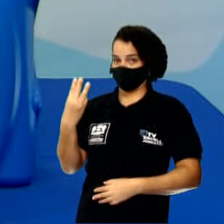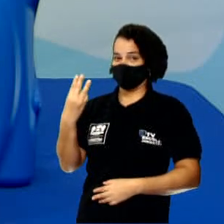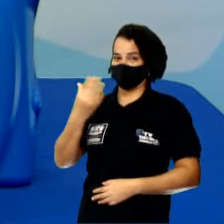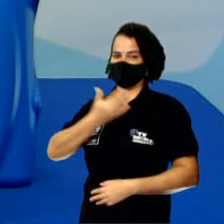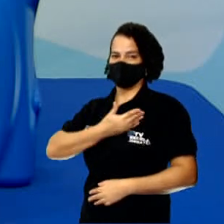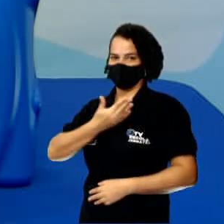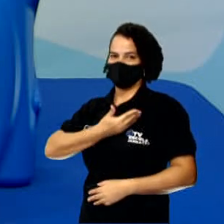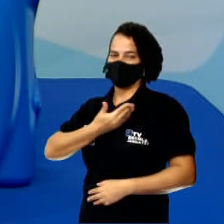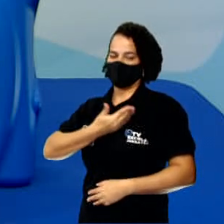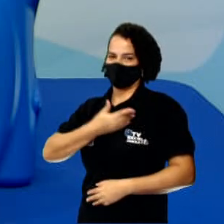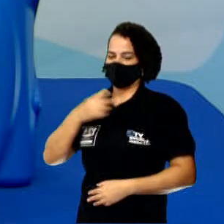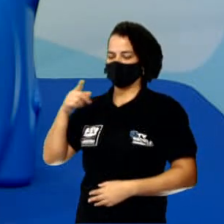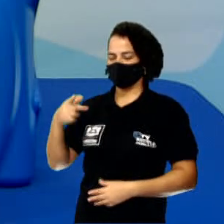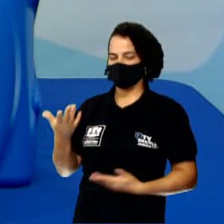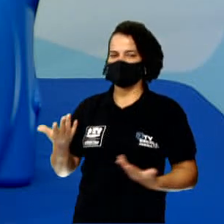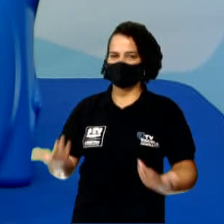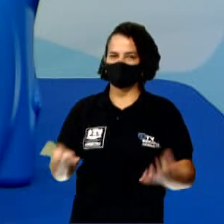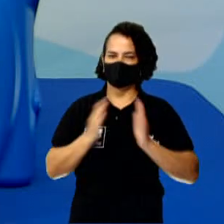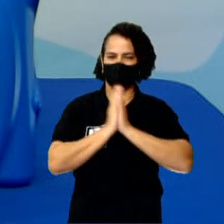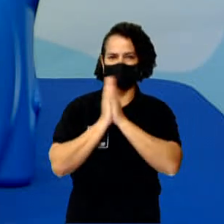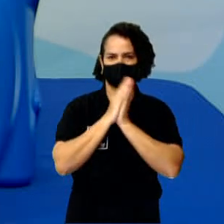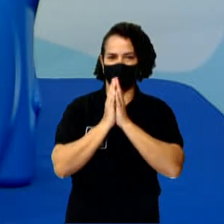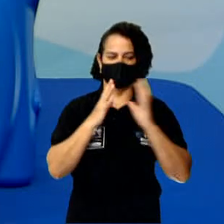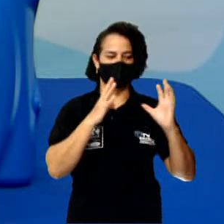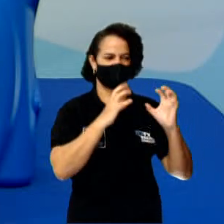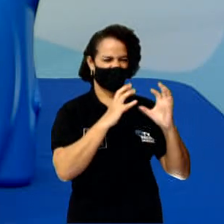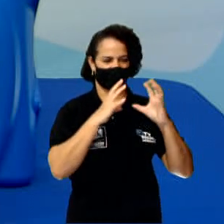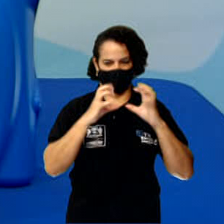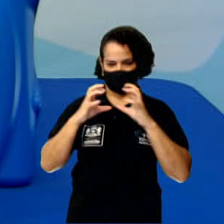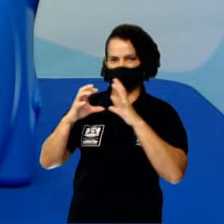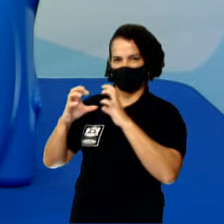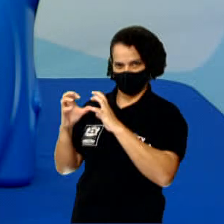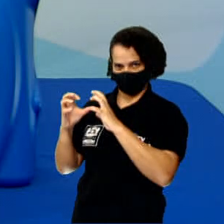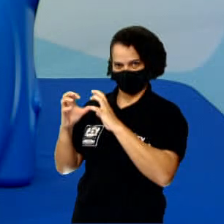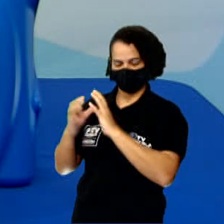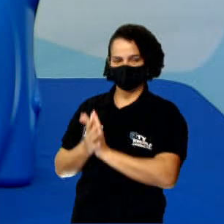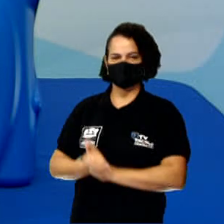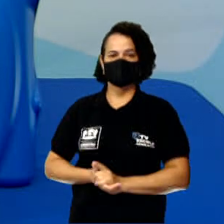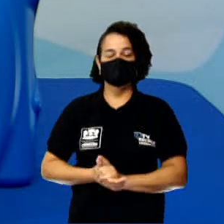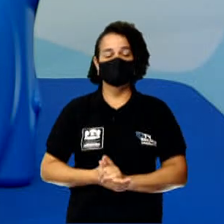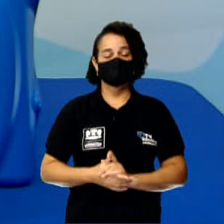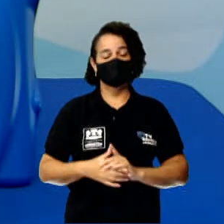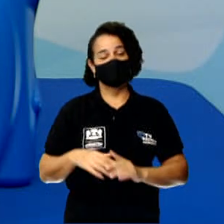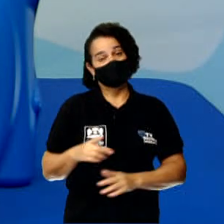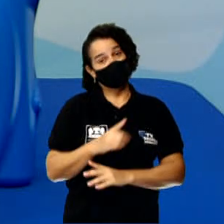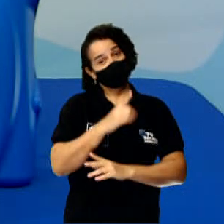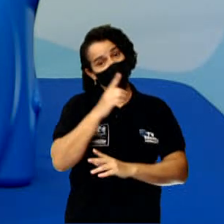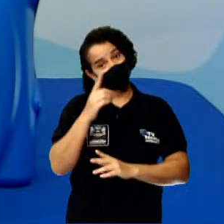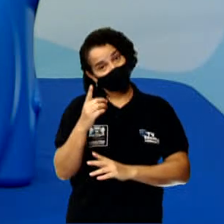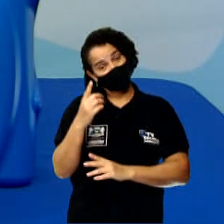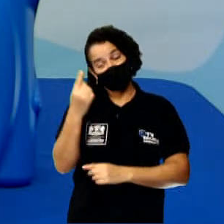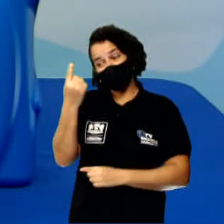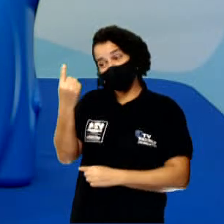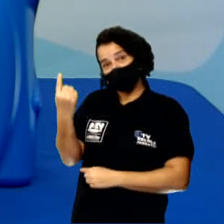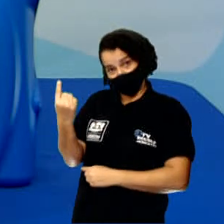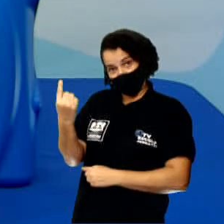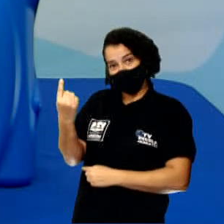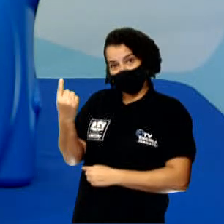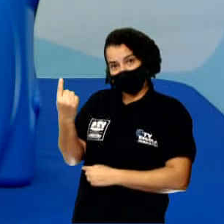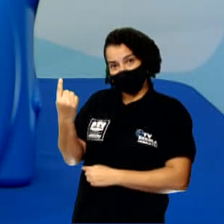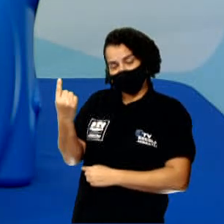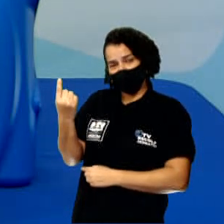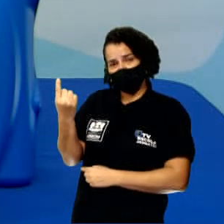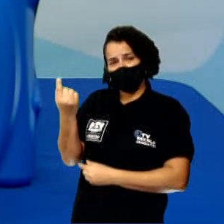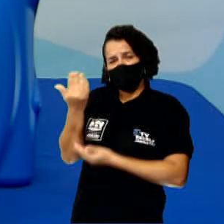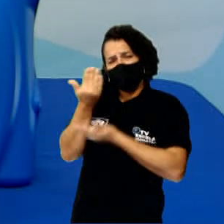bonecas, viviam a brigar. Até que um dia, uma delas começou a